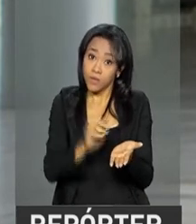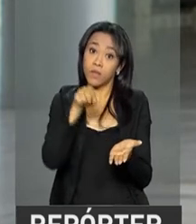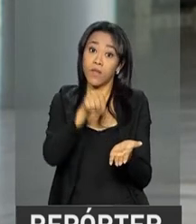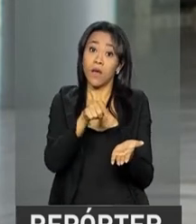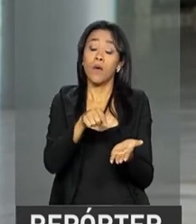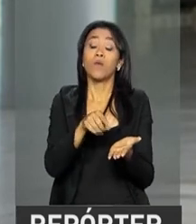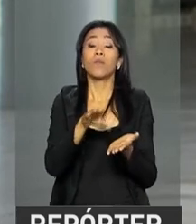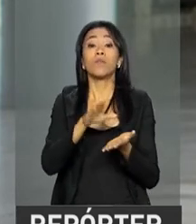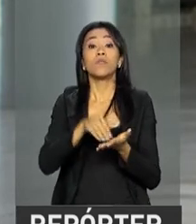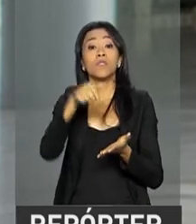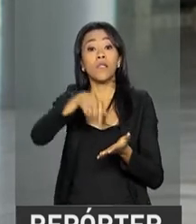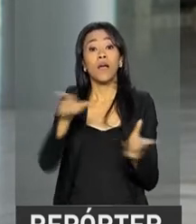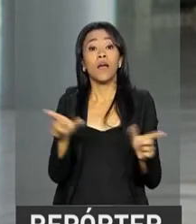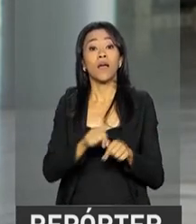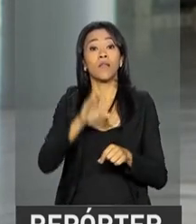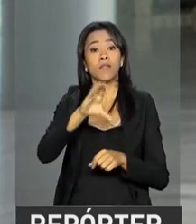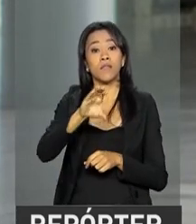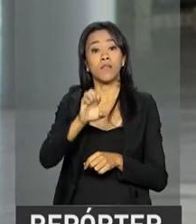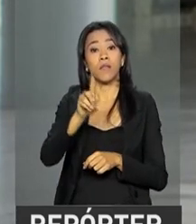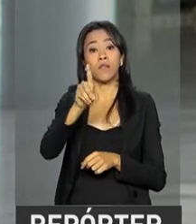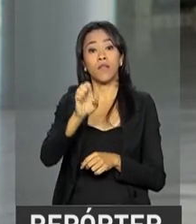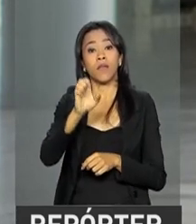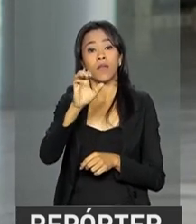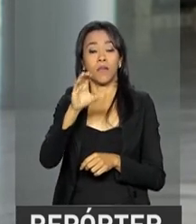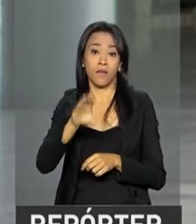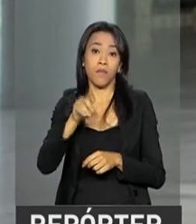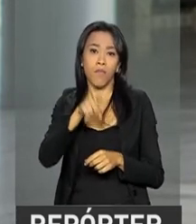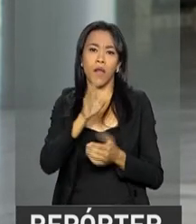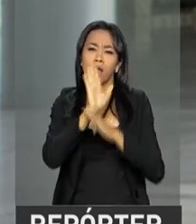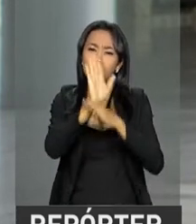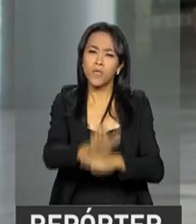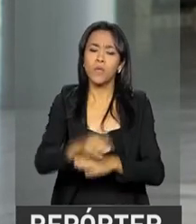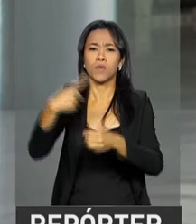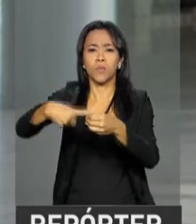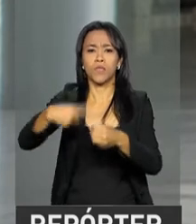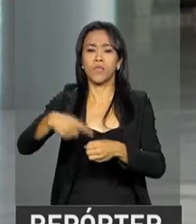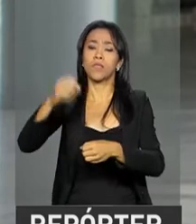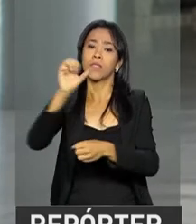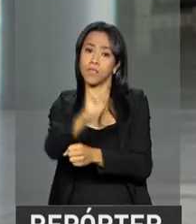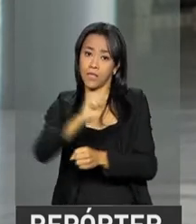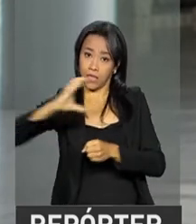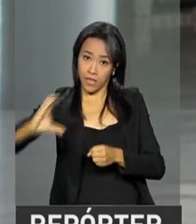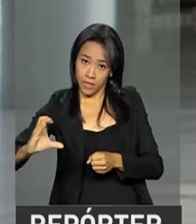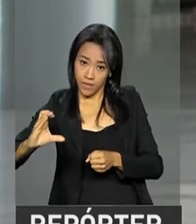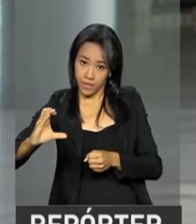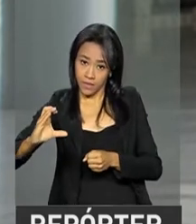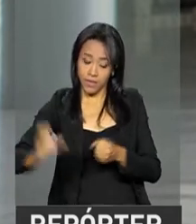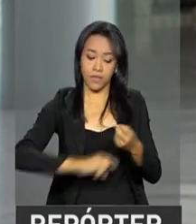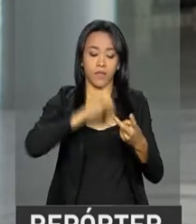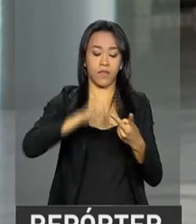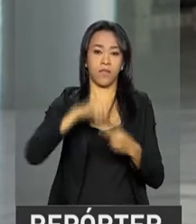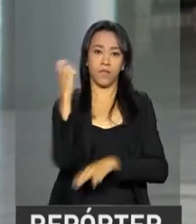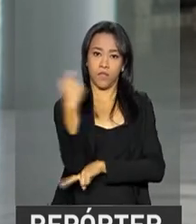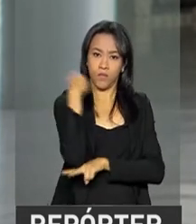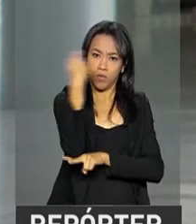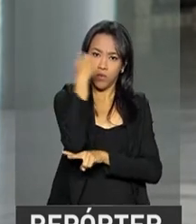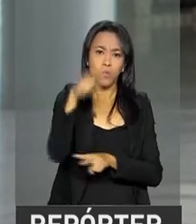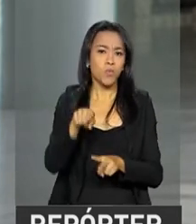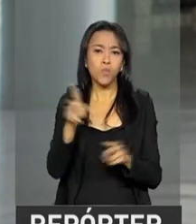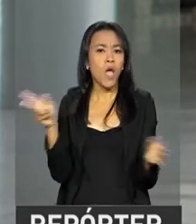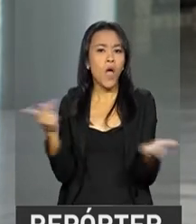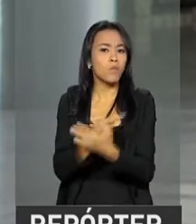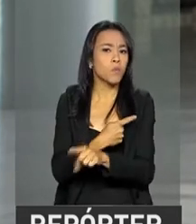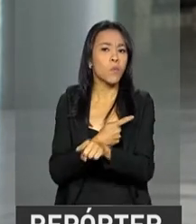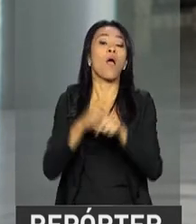civil a cedec para atendimento dos municípios de santa catarina e do rio grande do rio grande do sul afetados pelas